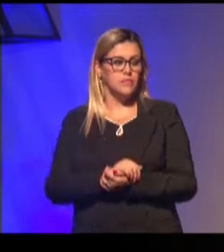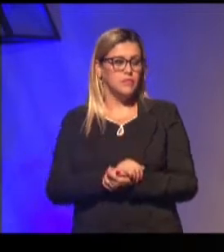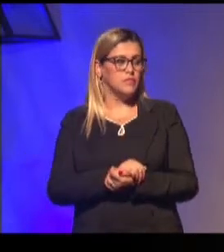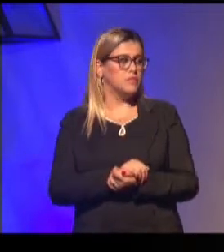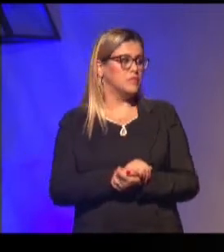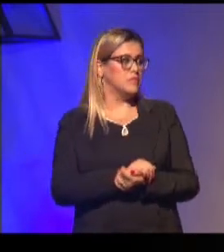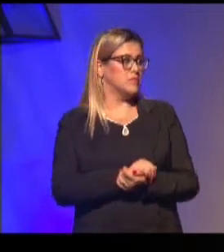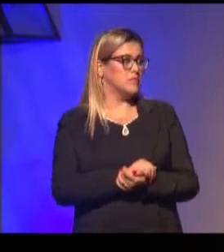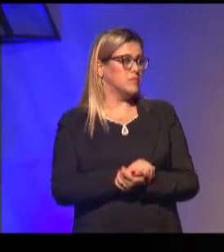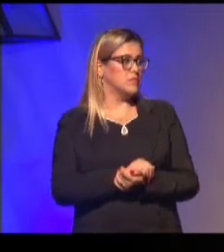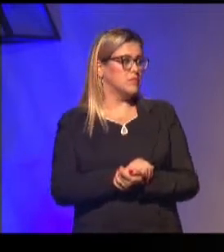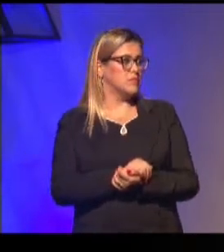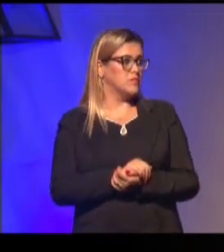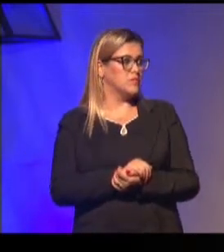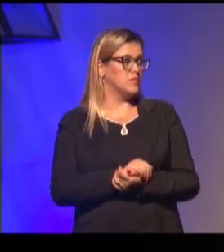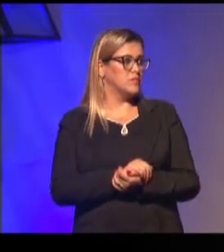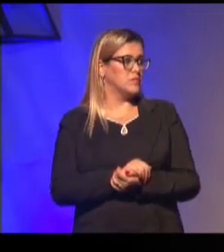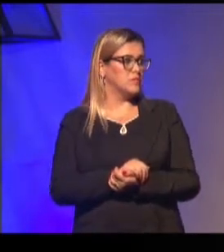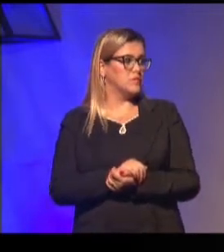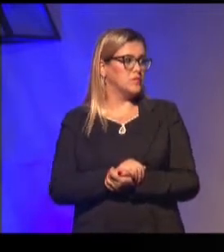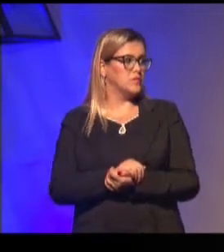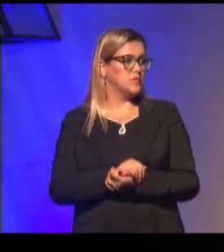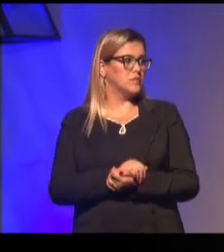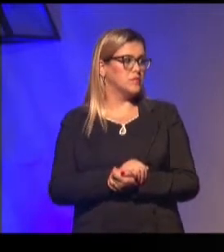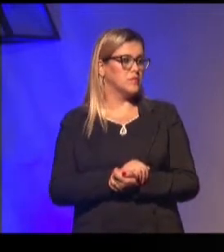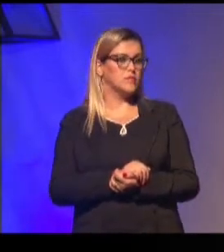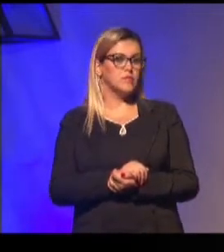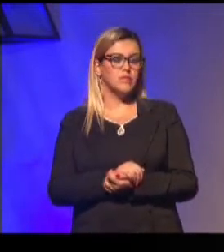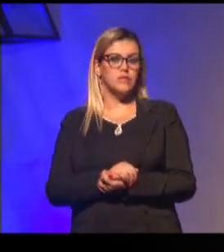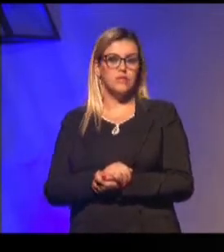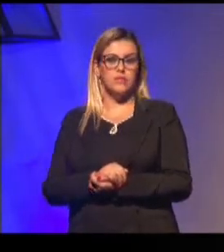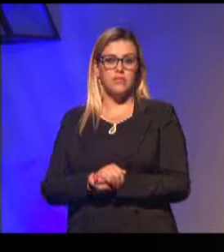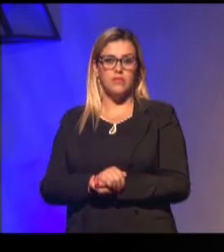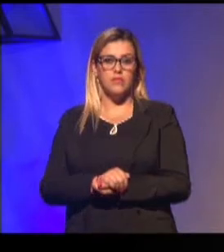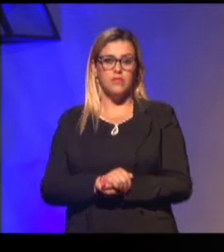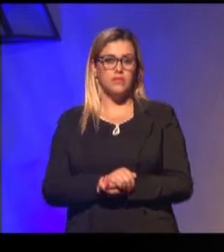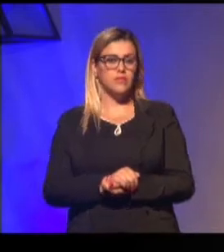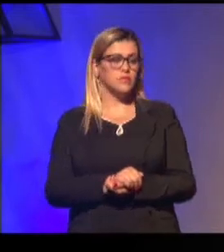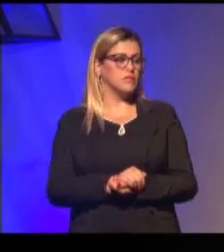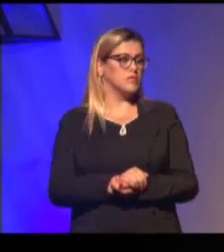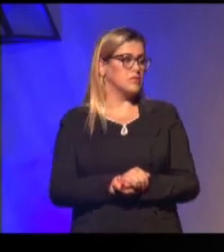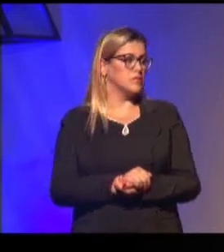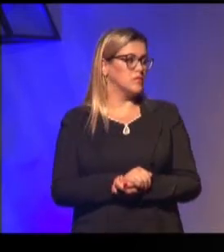o restante aí, né, com o nosso córtex. Não está passando, amigo?